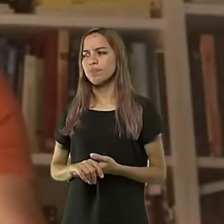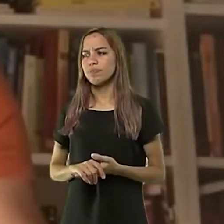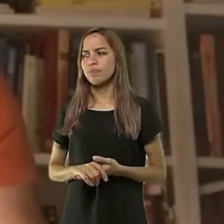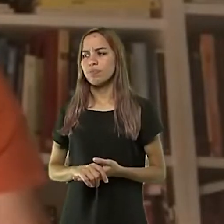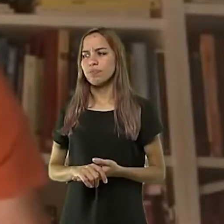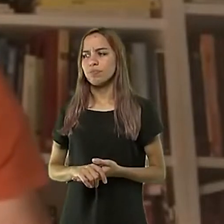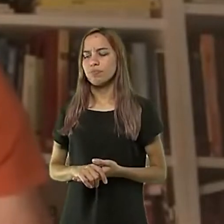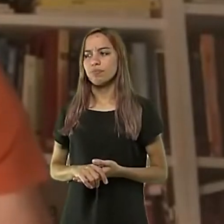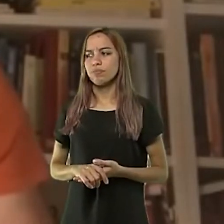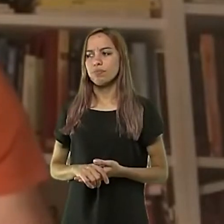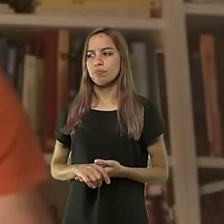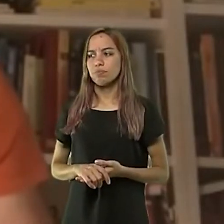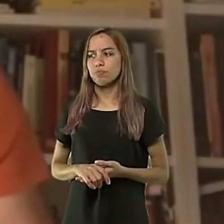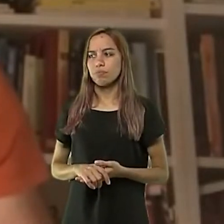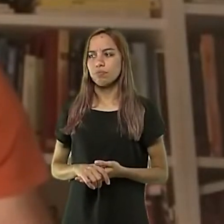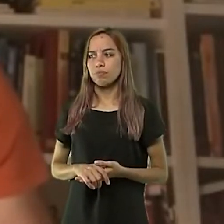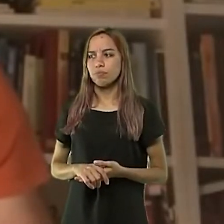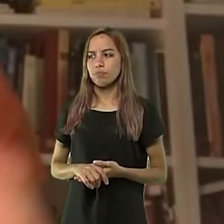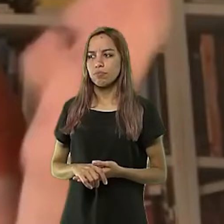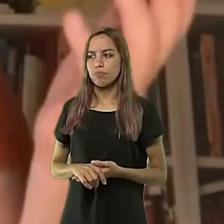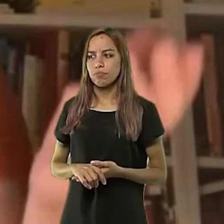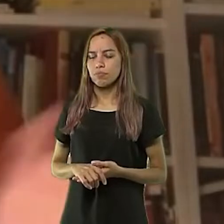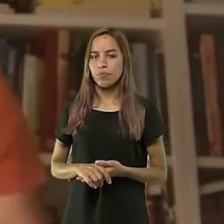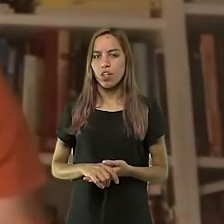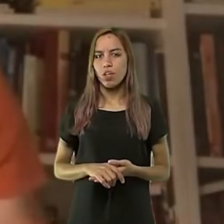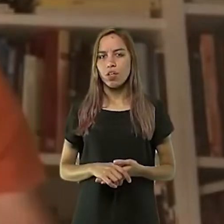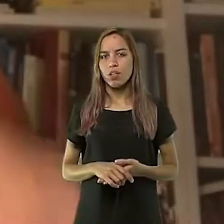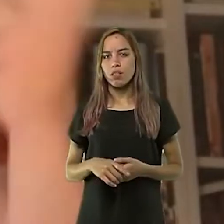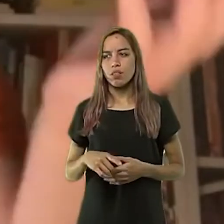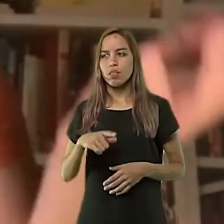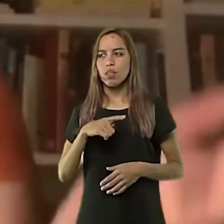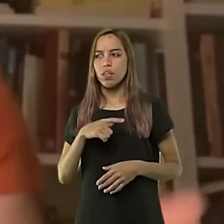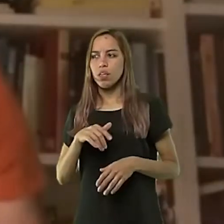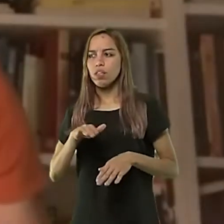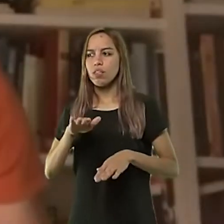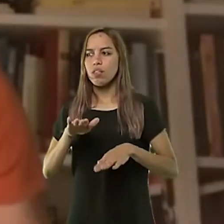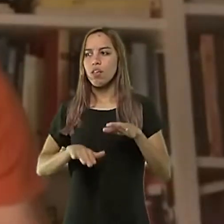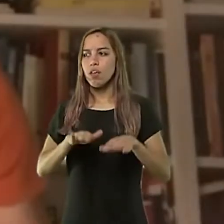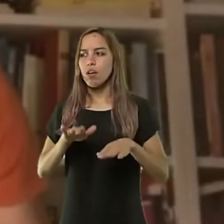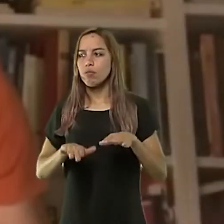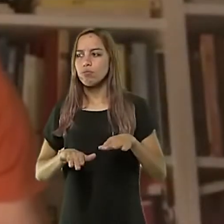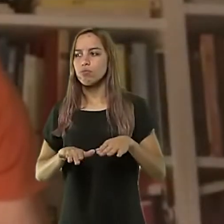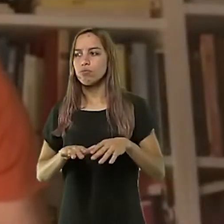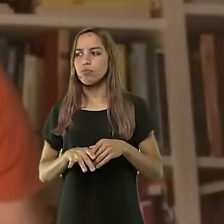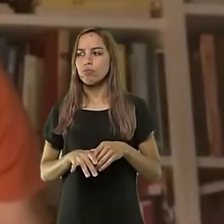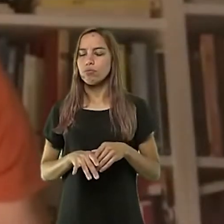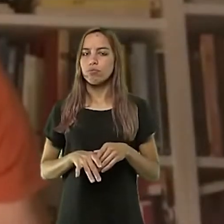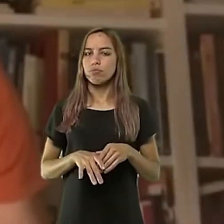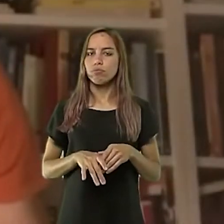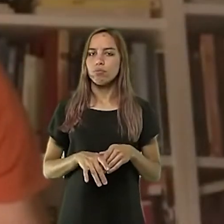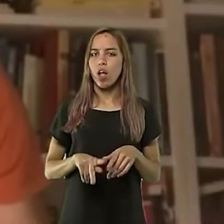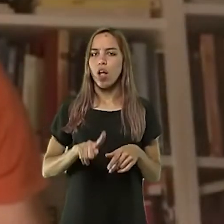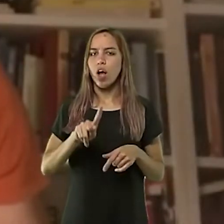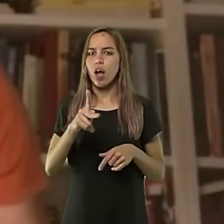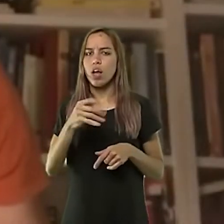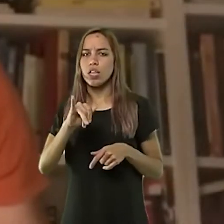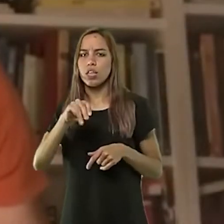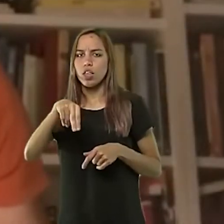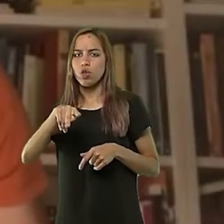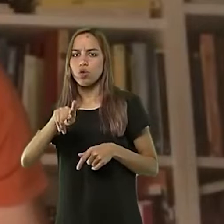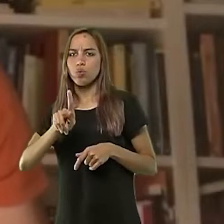e toco depois a harmónica de blues, por exemplo, e